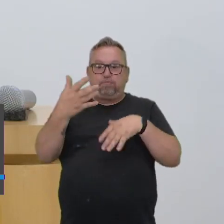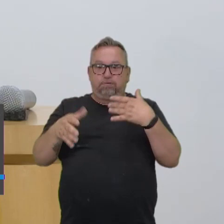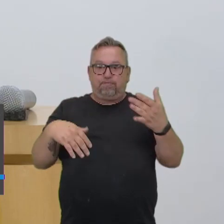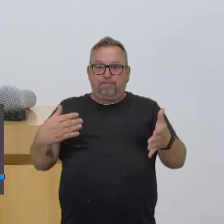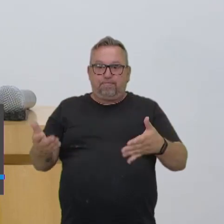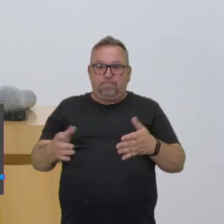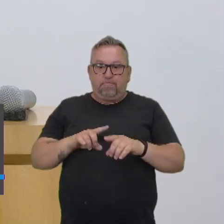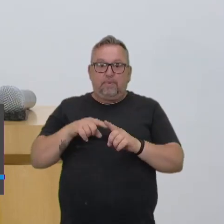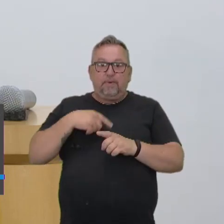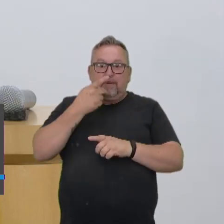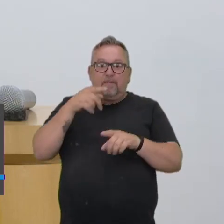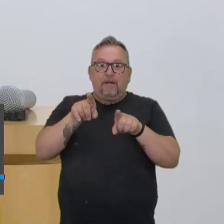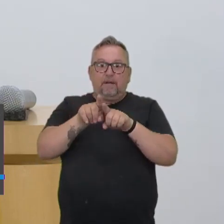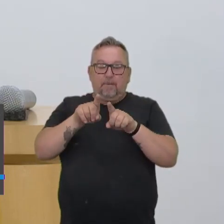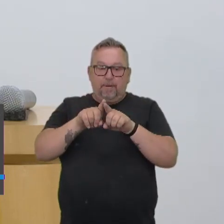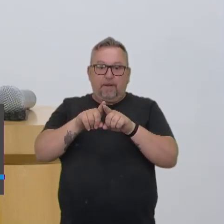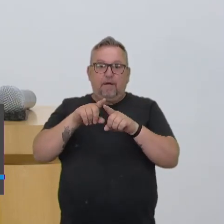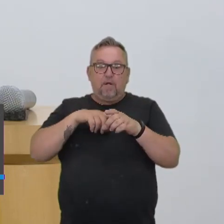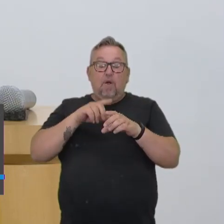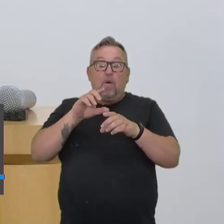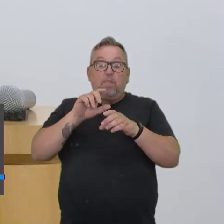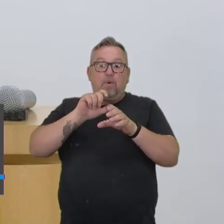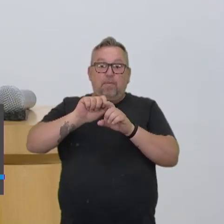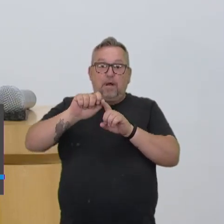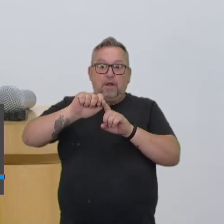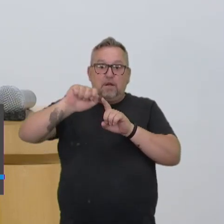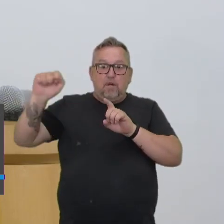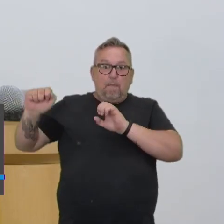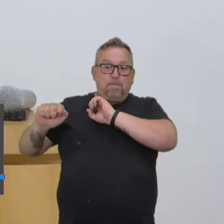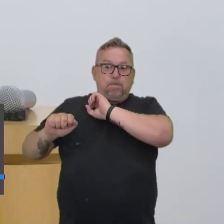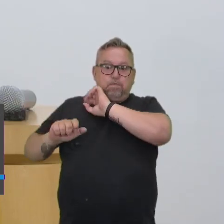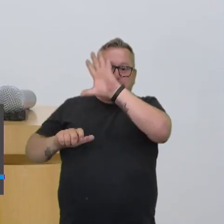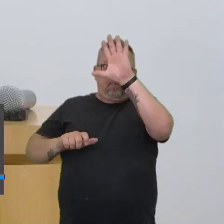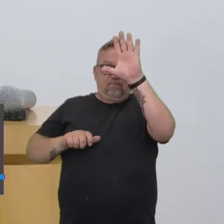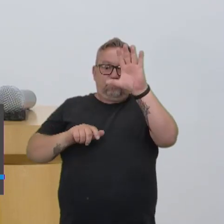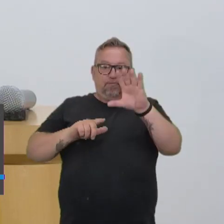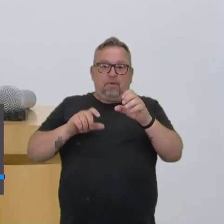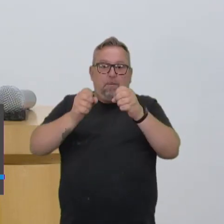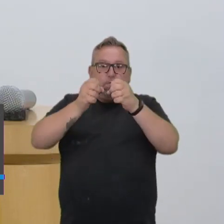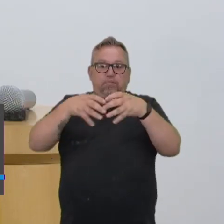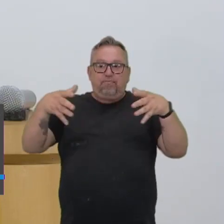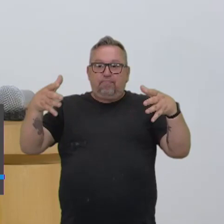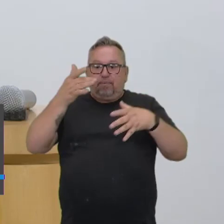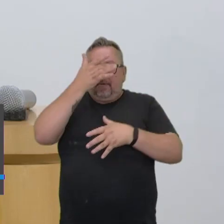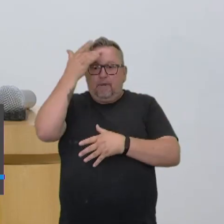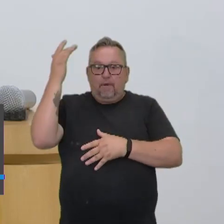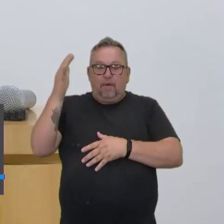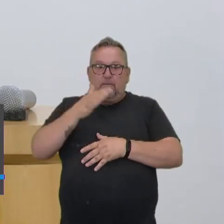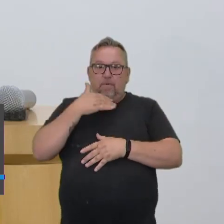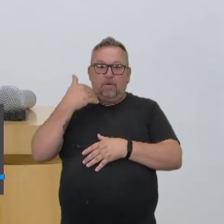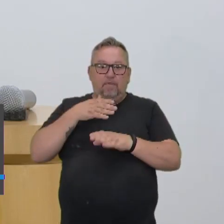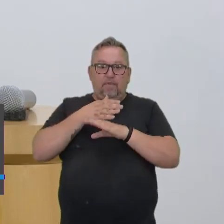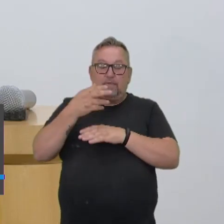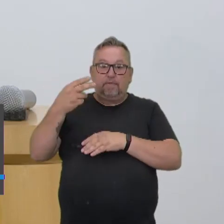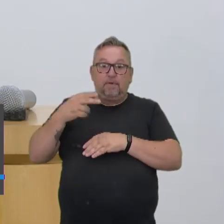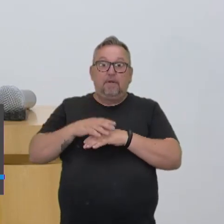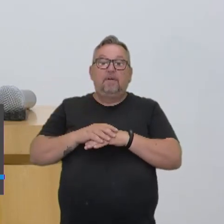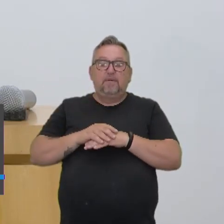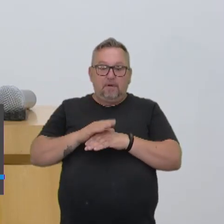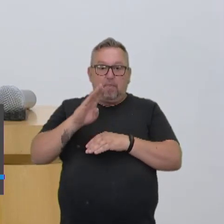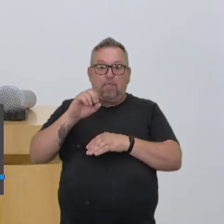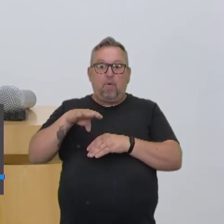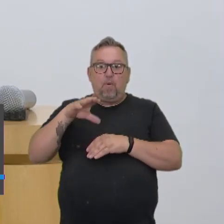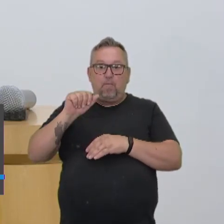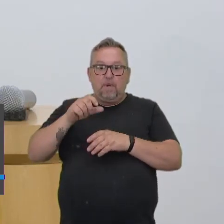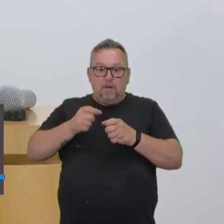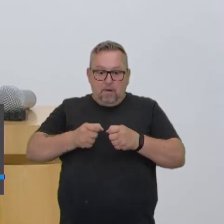fala sobre armas de destruição em massa, sobre bombas que realmente tinham destruição em massa, vamos para a Segunda Guerra, bomba nuclear.